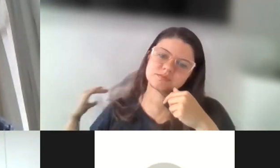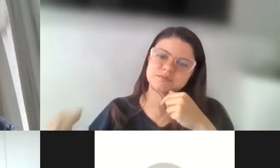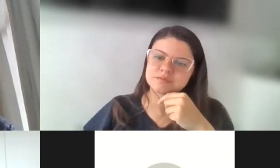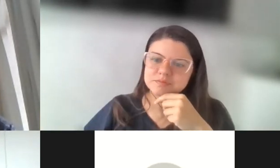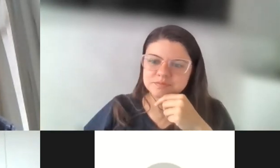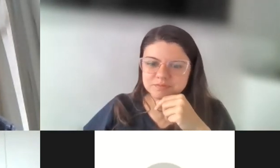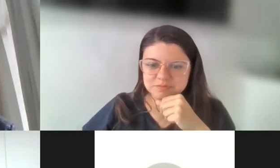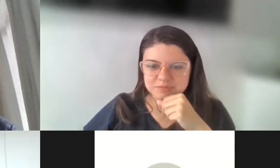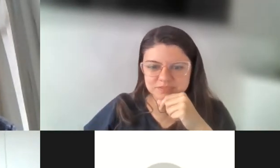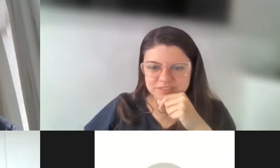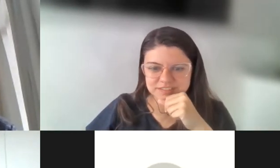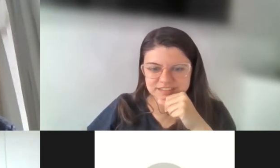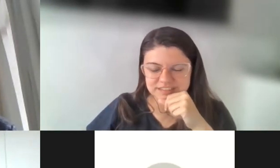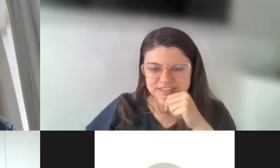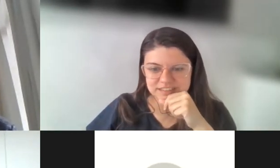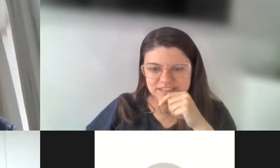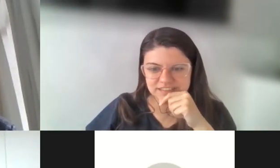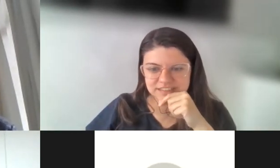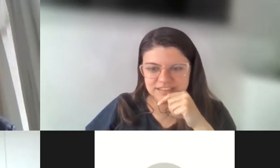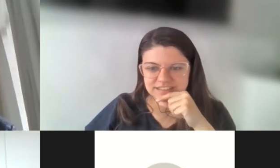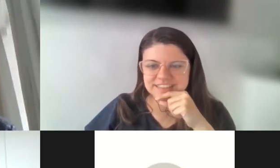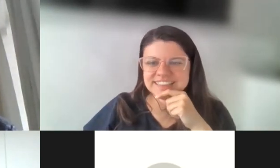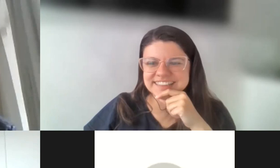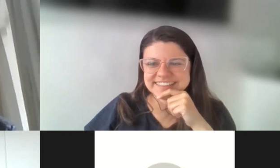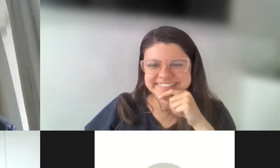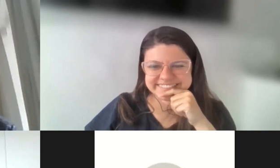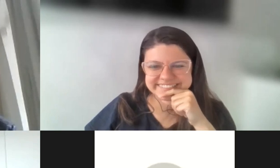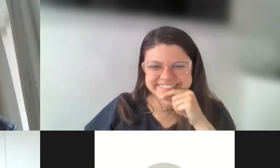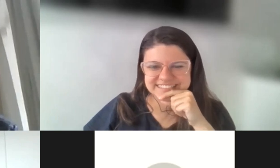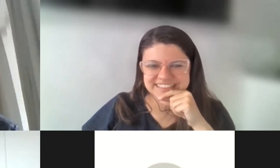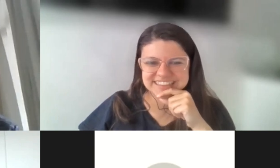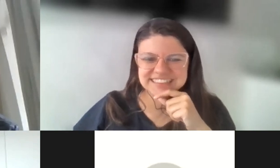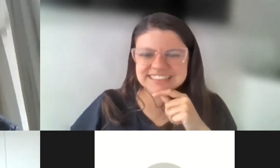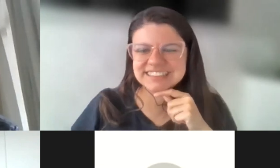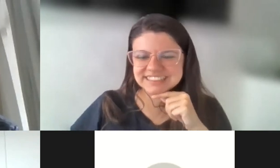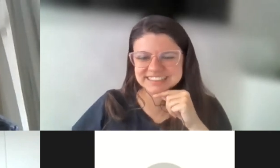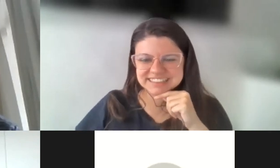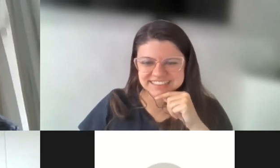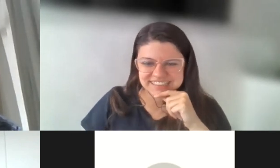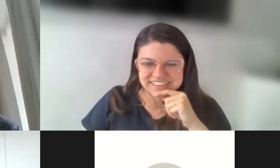Eu não sei usar muito bem essa plataforma do Tá Zoom. perdido no Zoom? Eu tô.